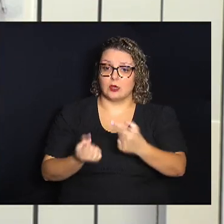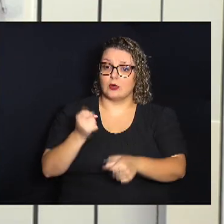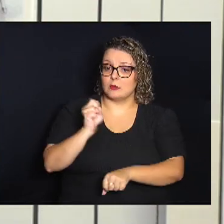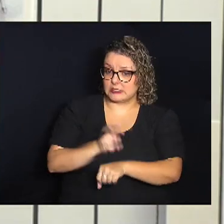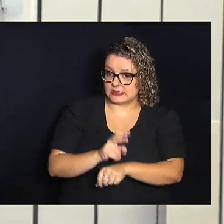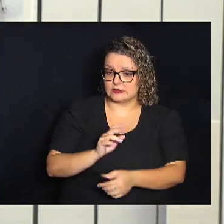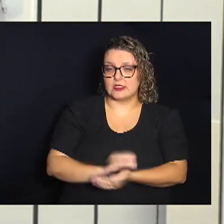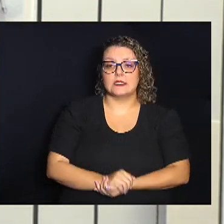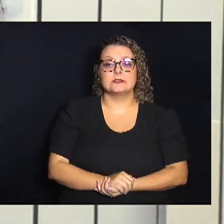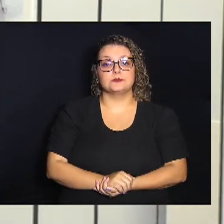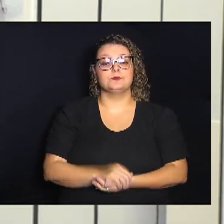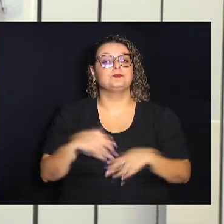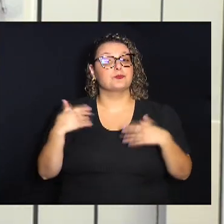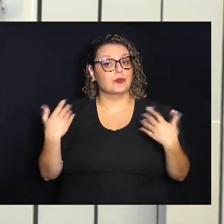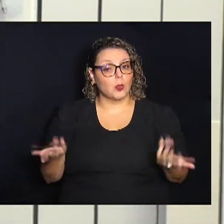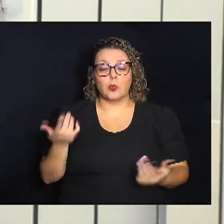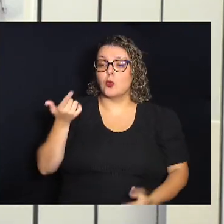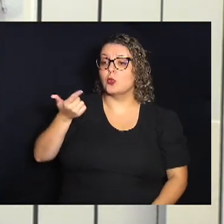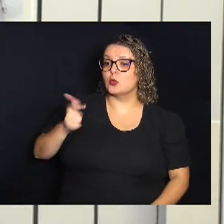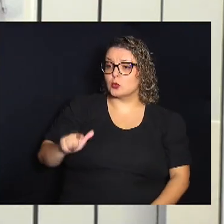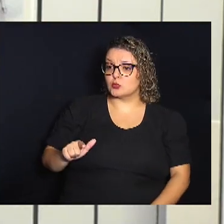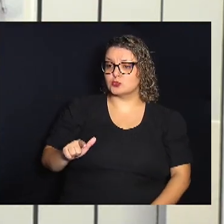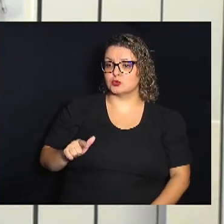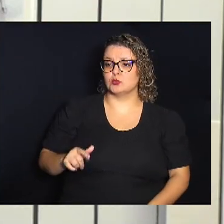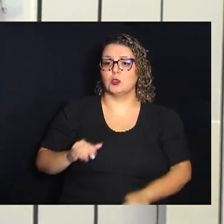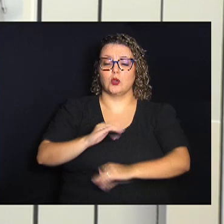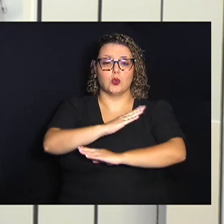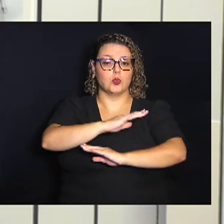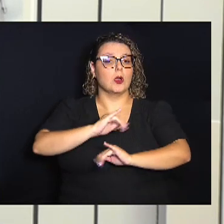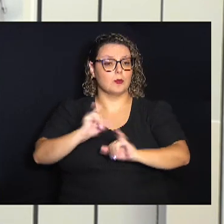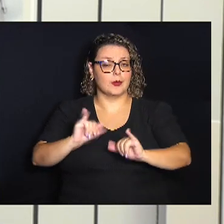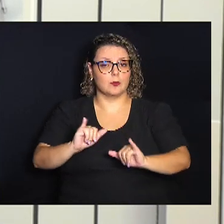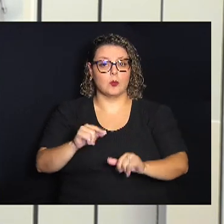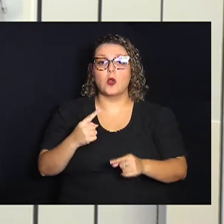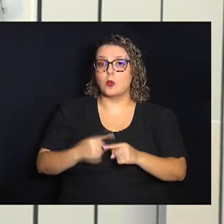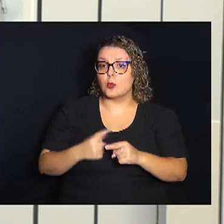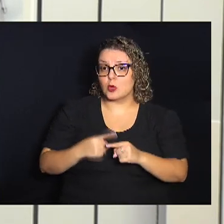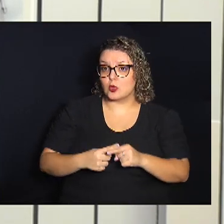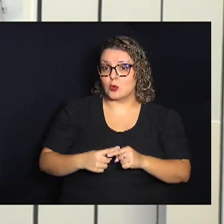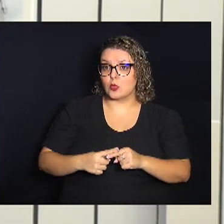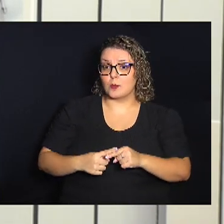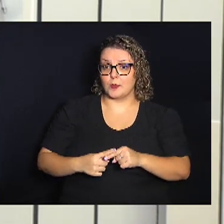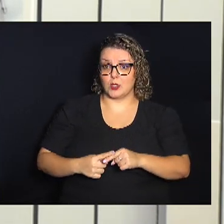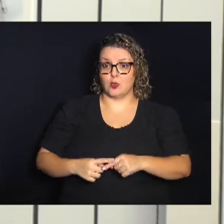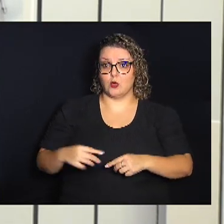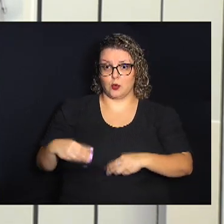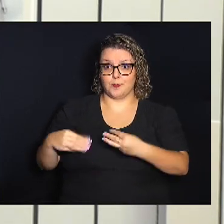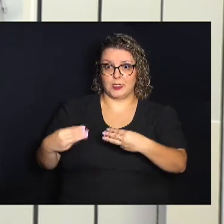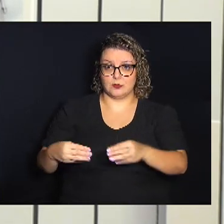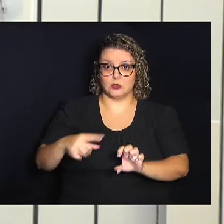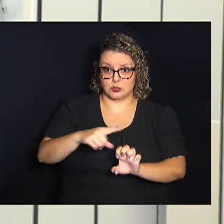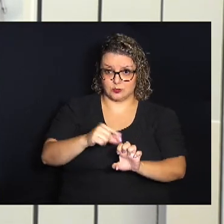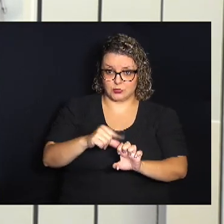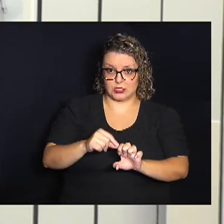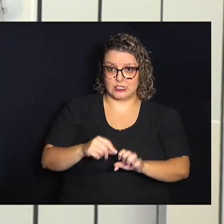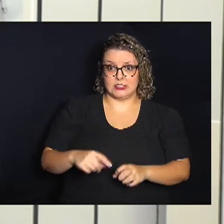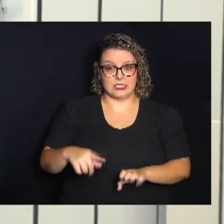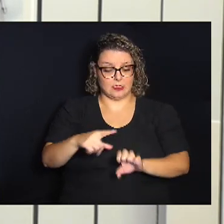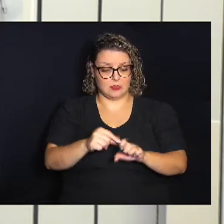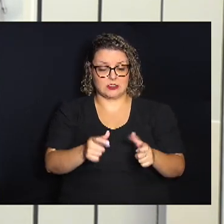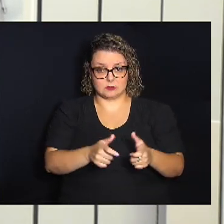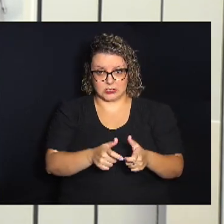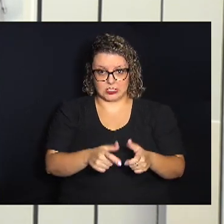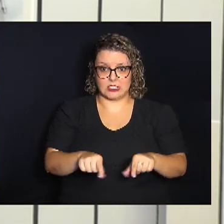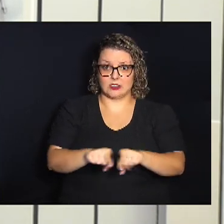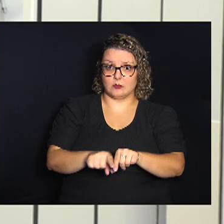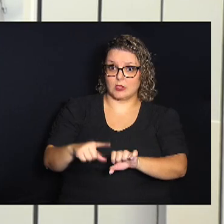dessas vagas. Bom, a gente segue aqui com o nosso jornal Câmara Notícia, porque o ministro do Empreendedorismo, da Microempresa e da Empresa